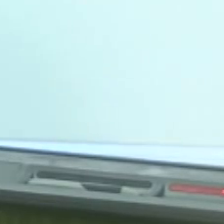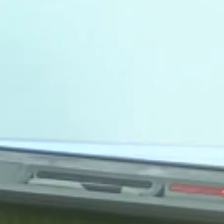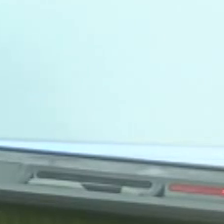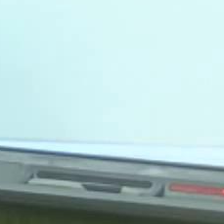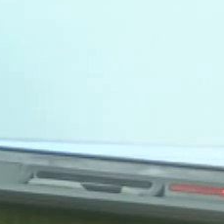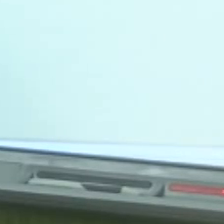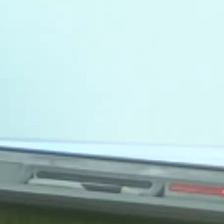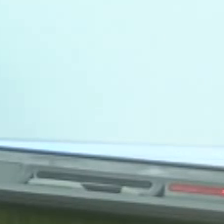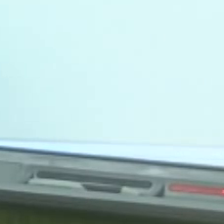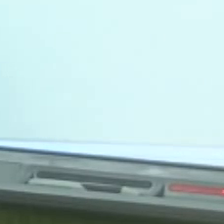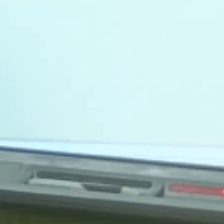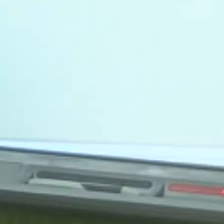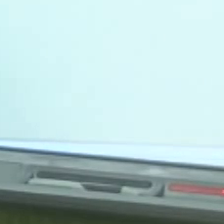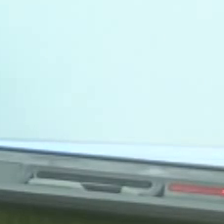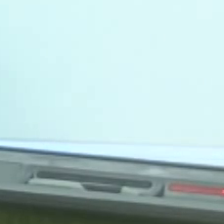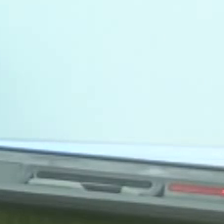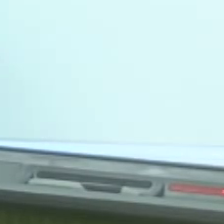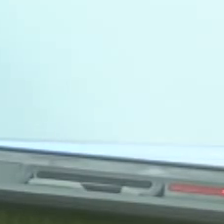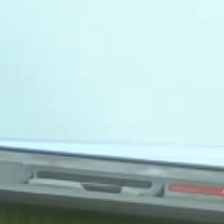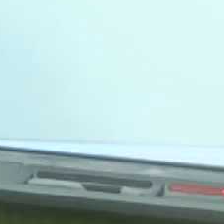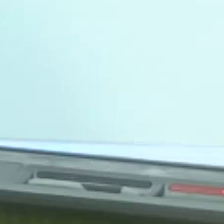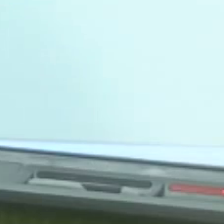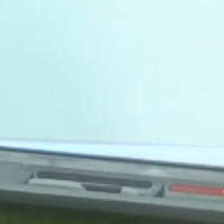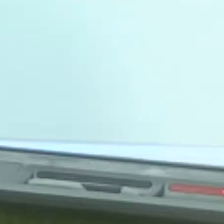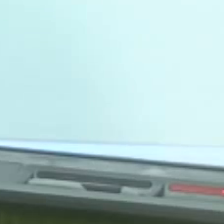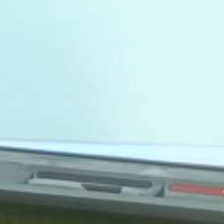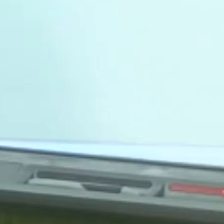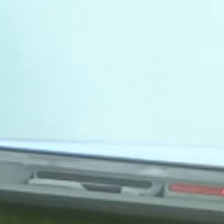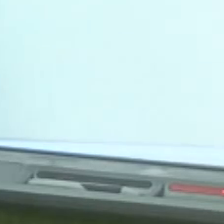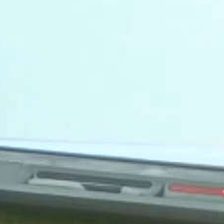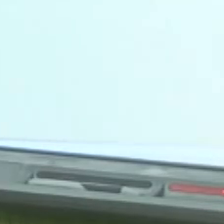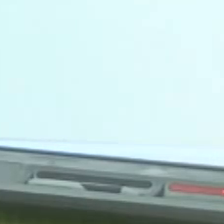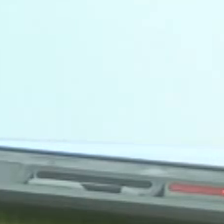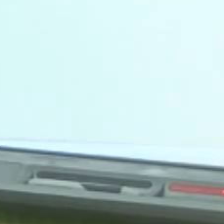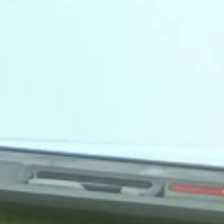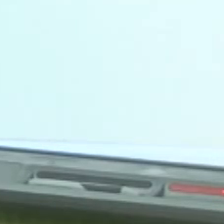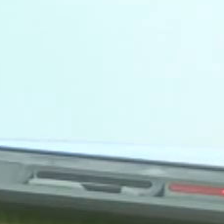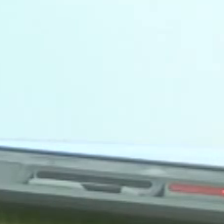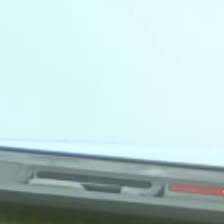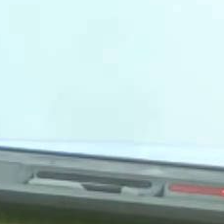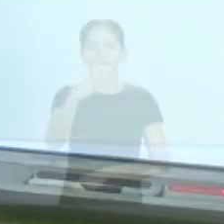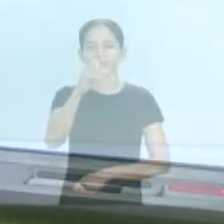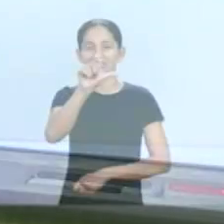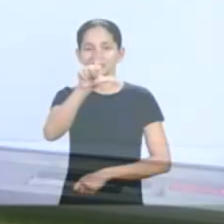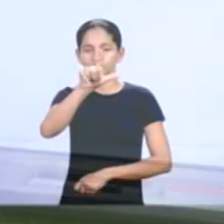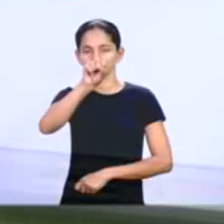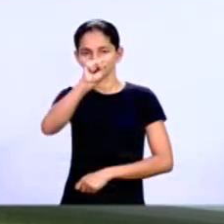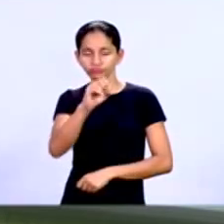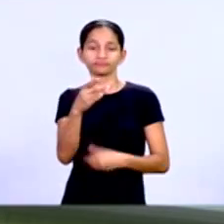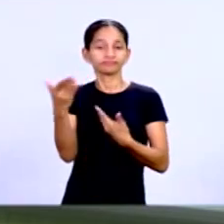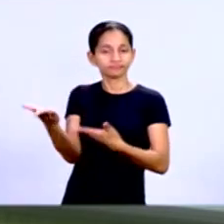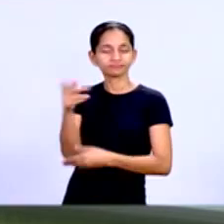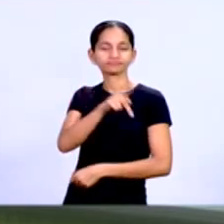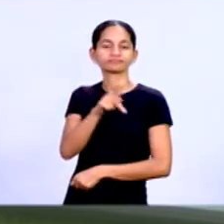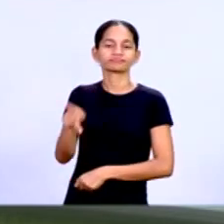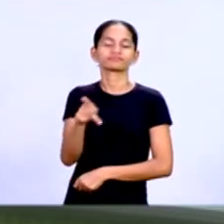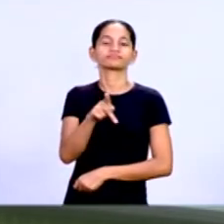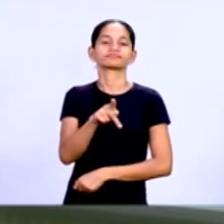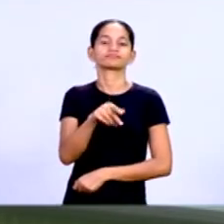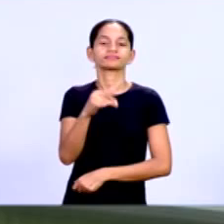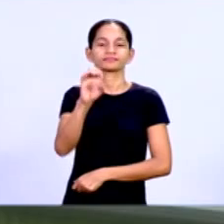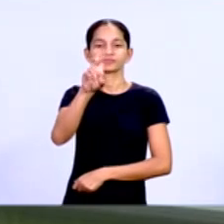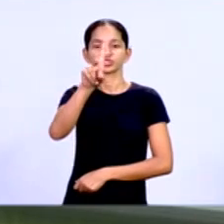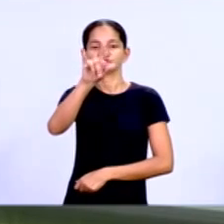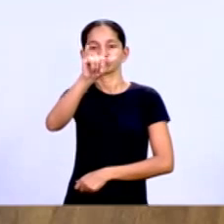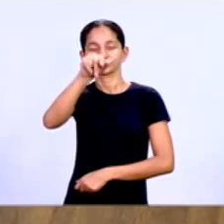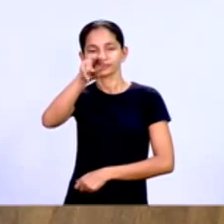estudado o material, né, o apostilado, e consigam fazer uma boa prova. Eu sou o professor Celso, vou passar a palavra agora para o professor